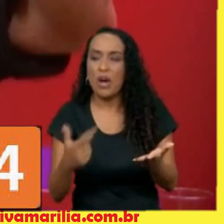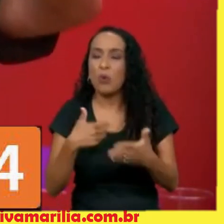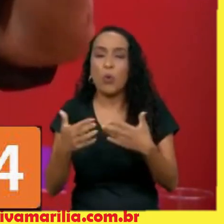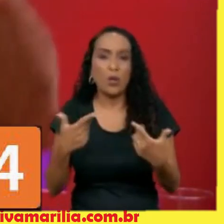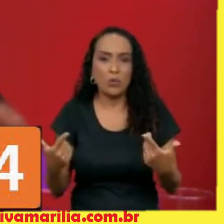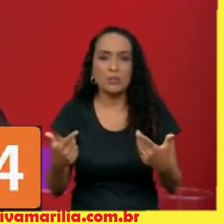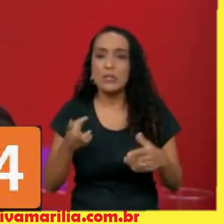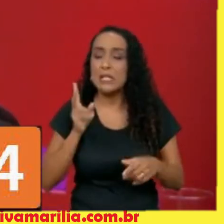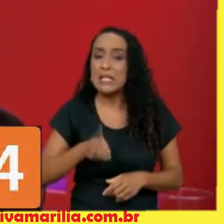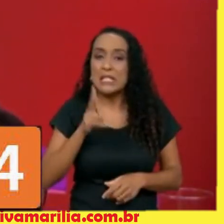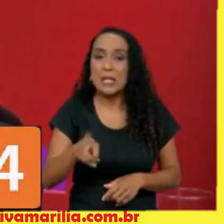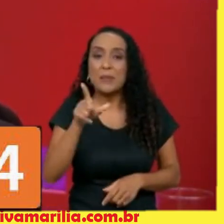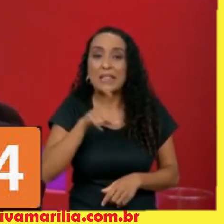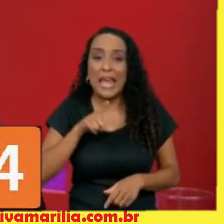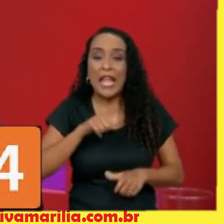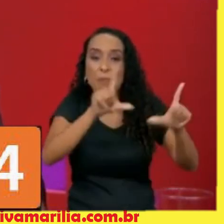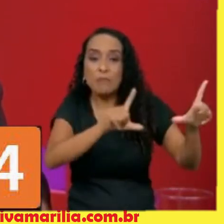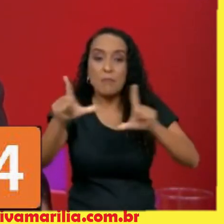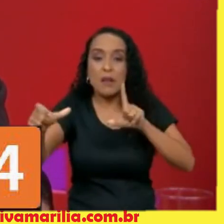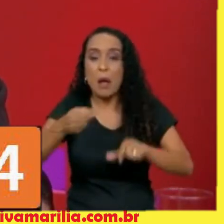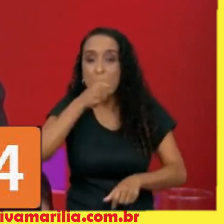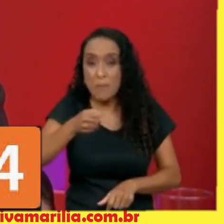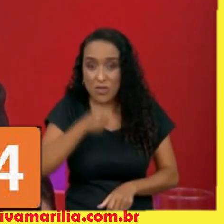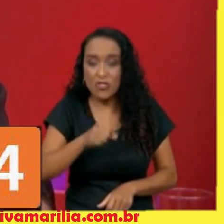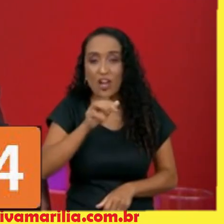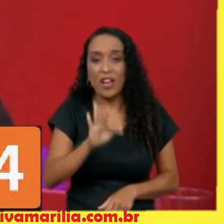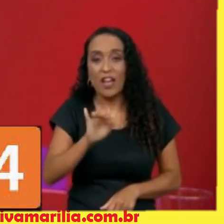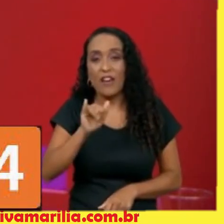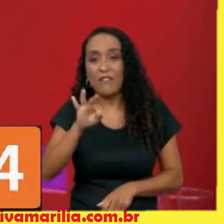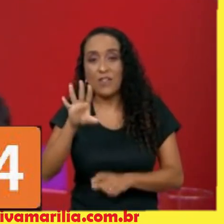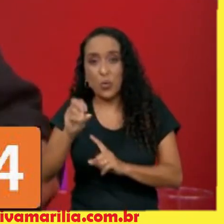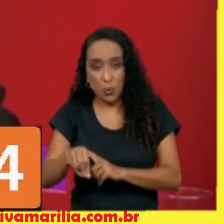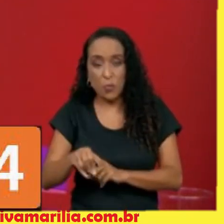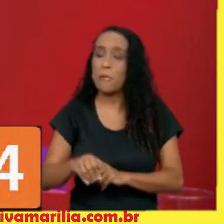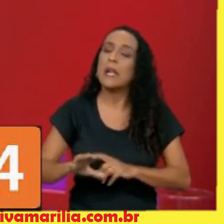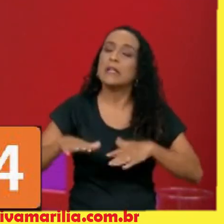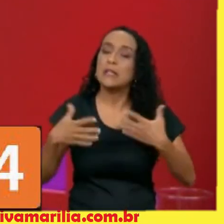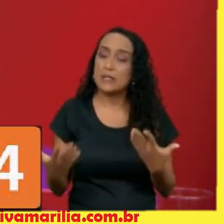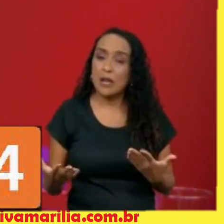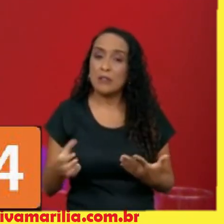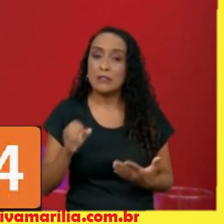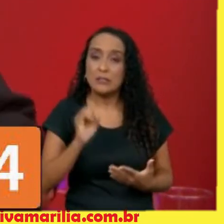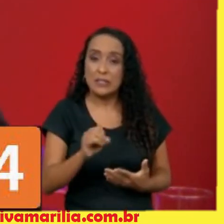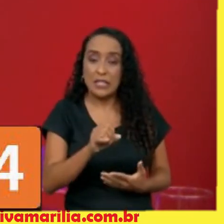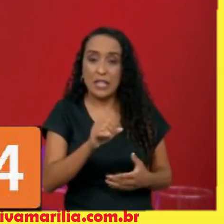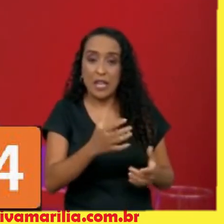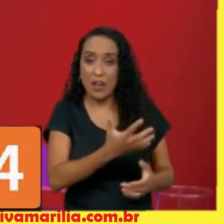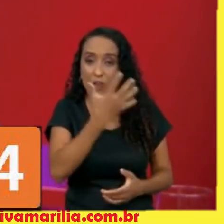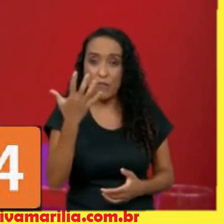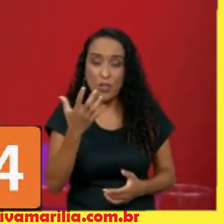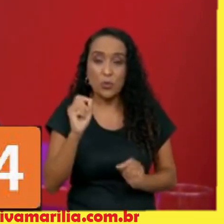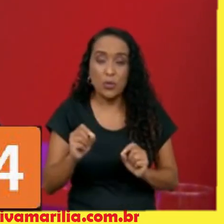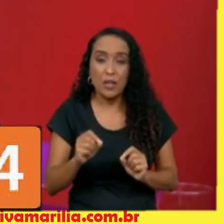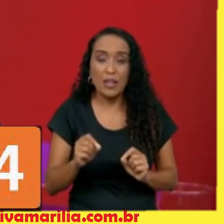quê. É sempre uma mídia. Os filtros. Né? Os filtros. Perfeito. Né? Tá? Se esse filtro jamais... Porque